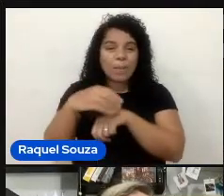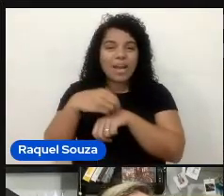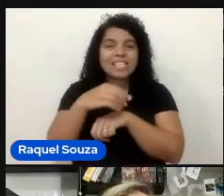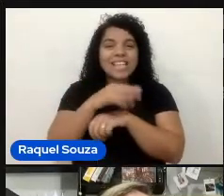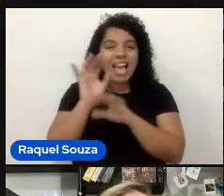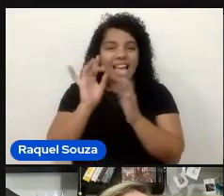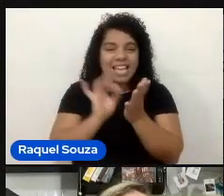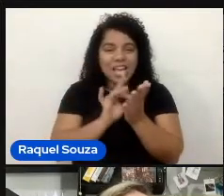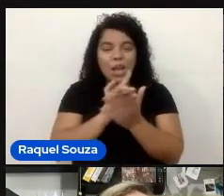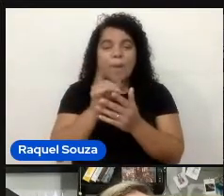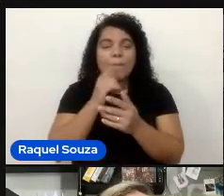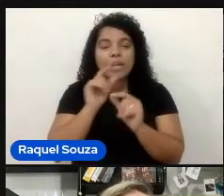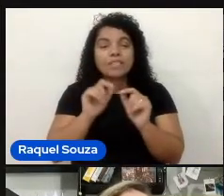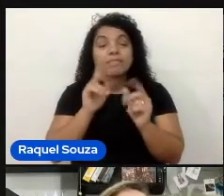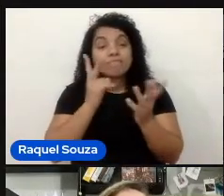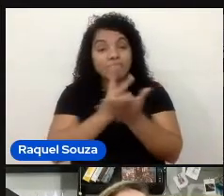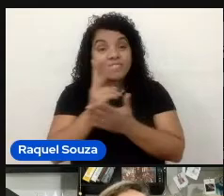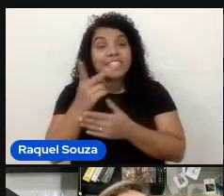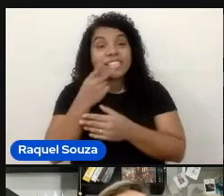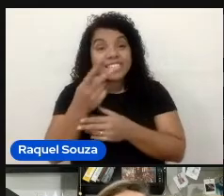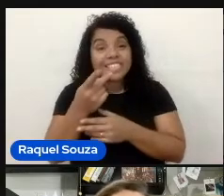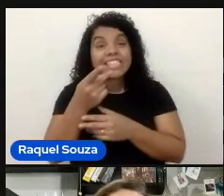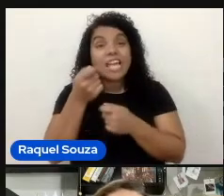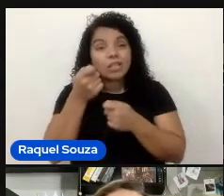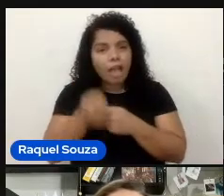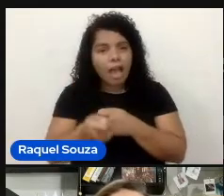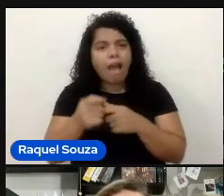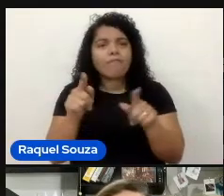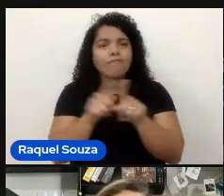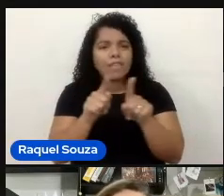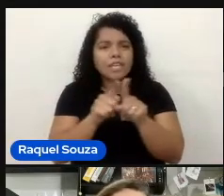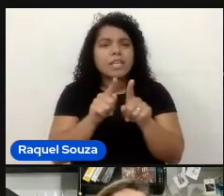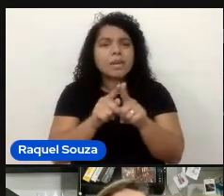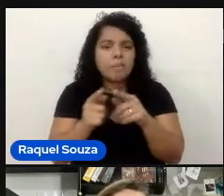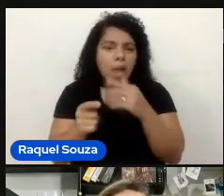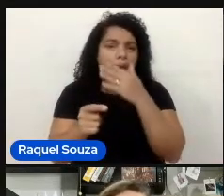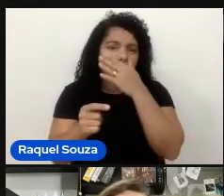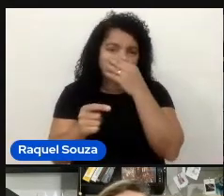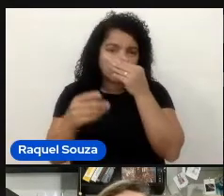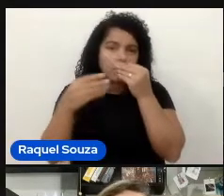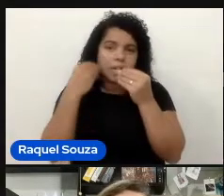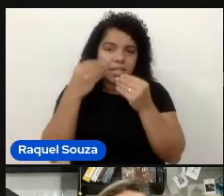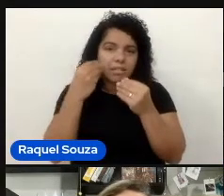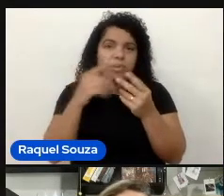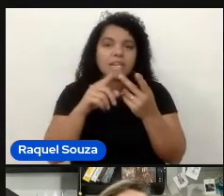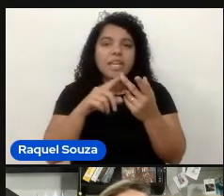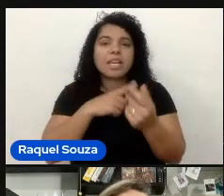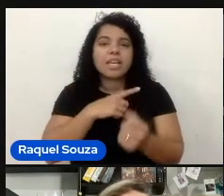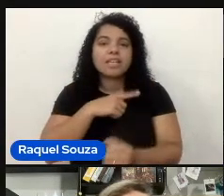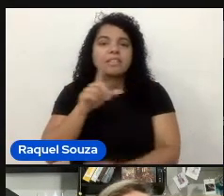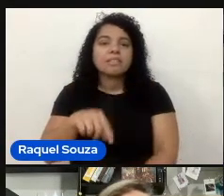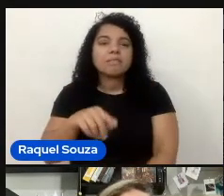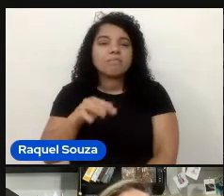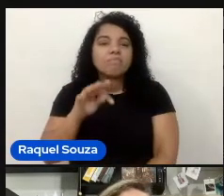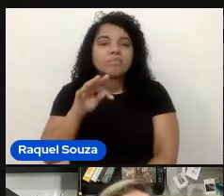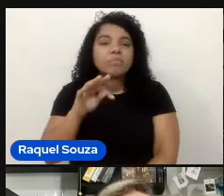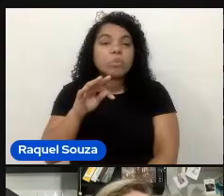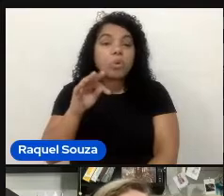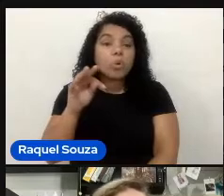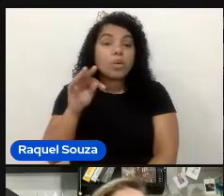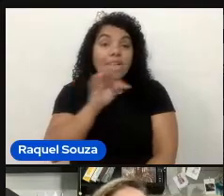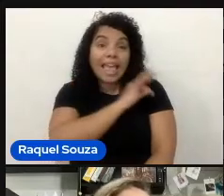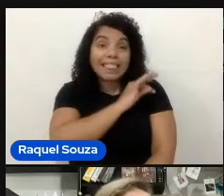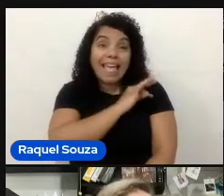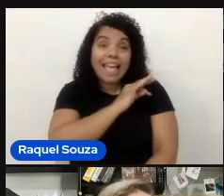mensagem. Eu continuo dizendo e afirmando pela experiência, pela técnica, por todas as leituras de livros que eu